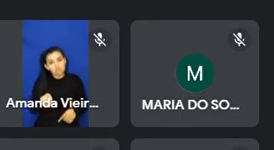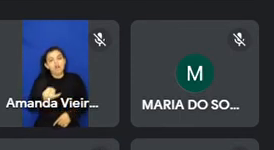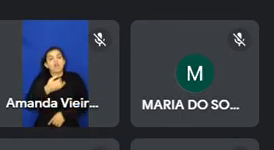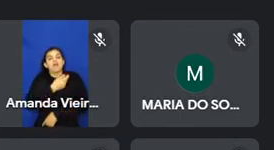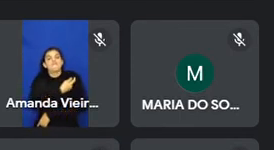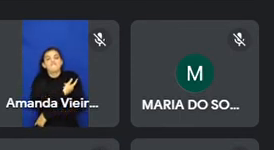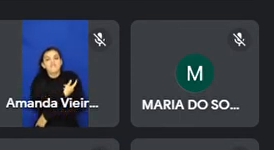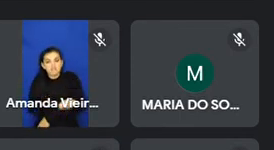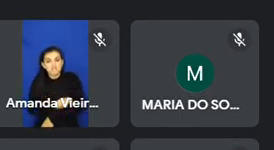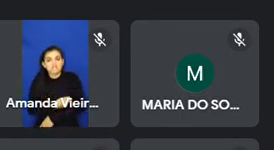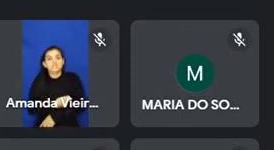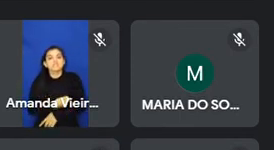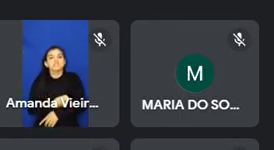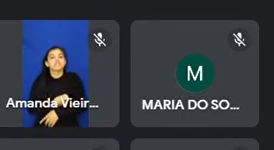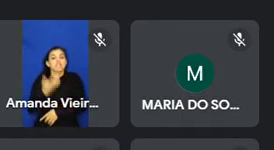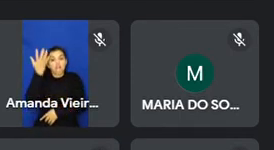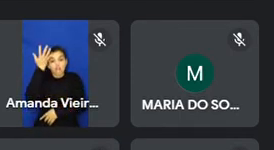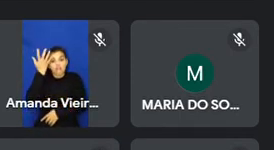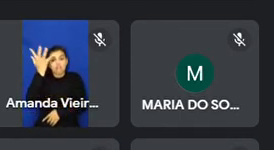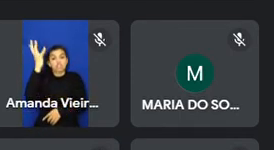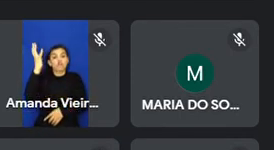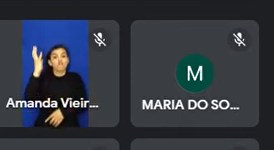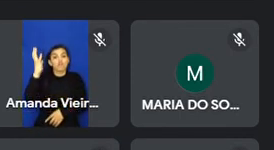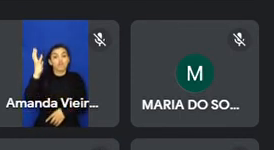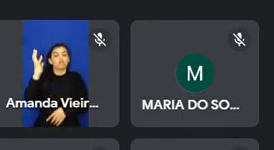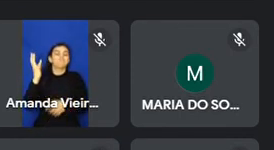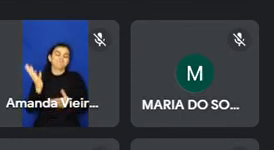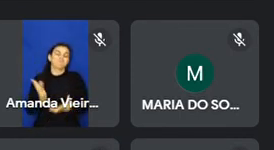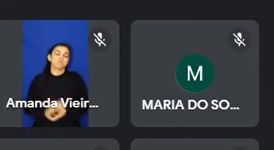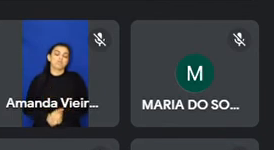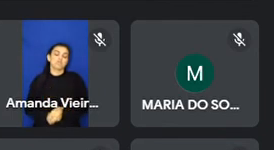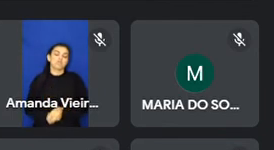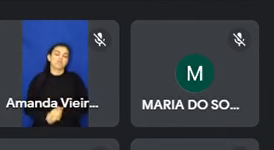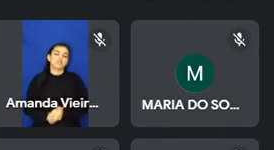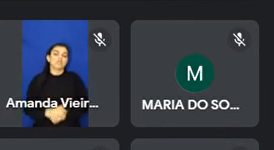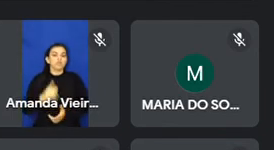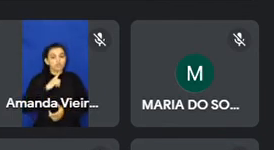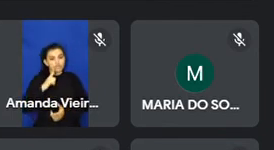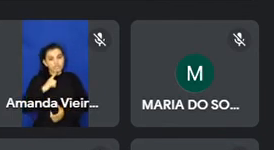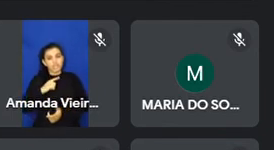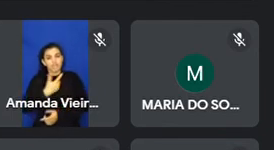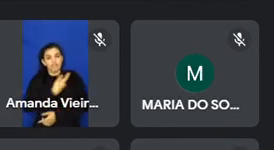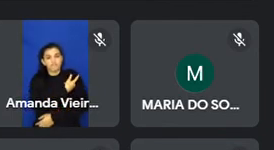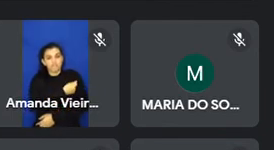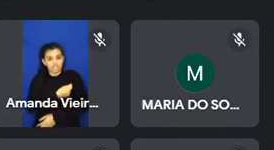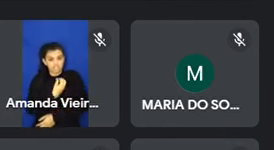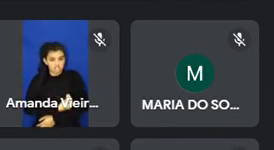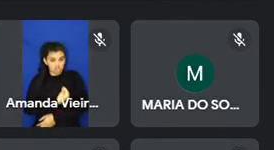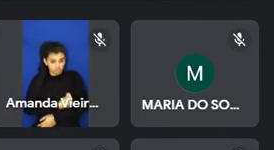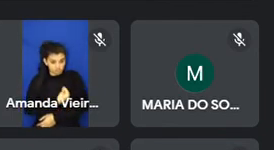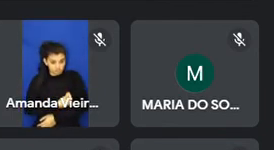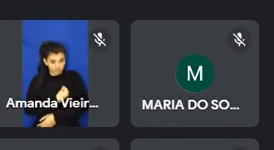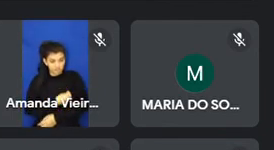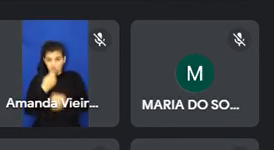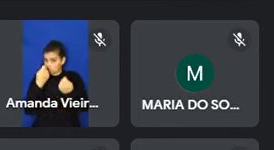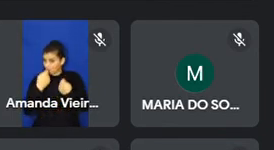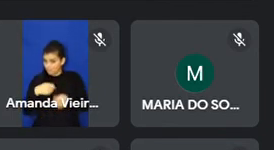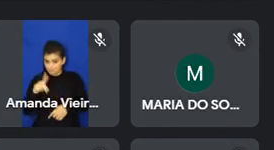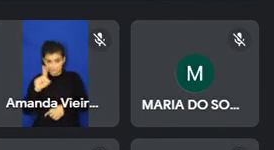essa situação, certo? Então, essas vacinas de organismo vivo atenuado, elas não precisam de reforço,